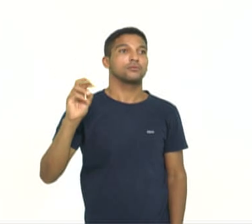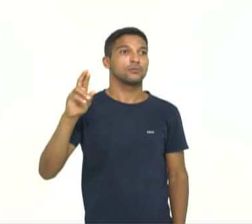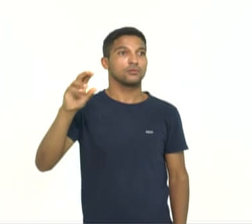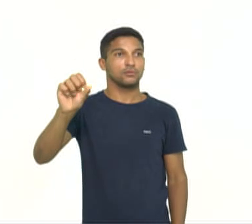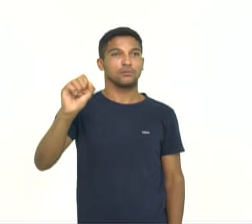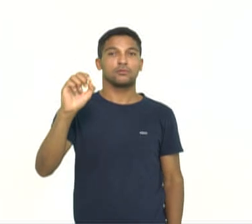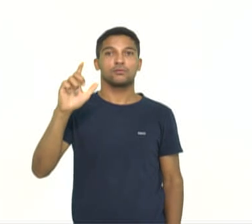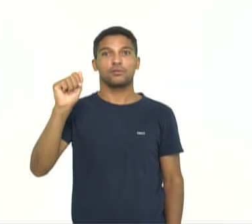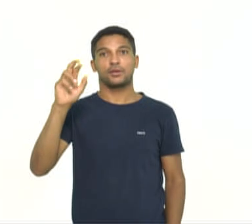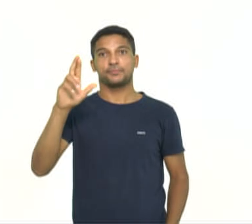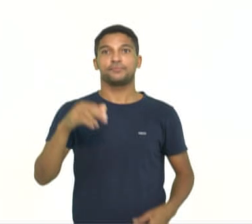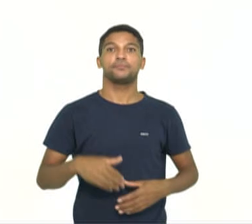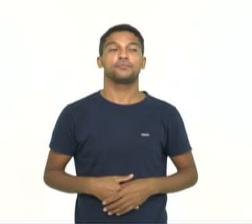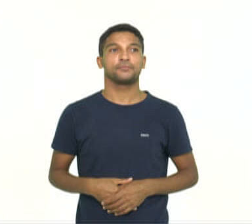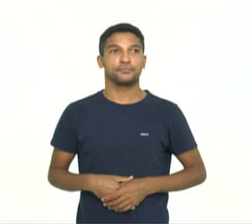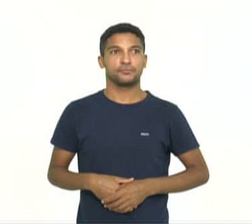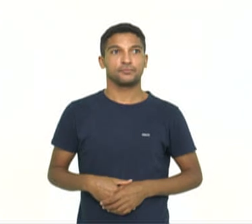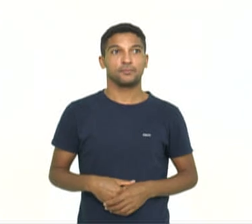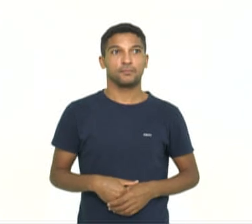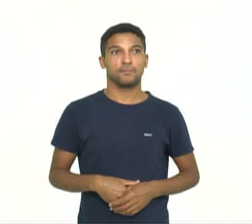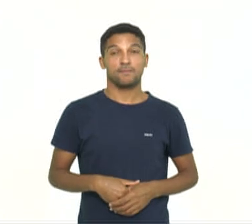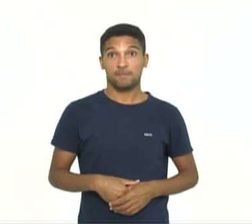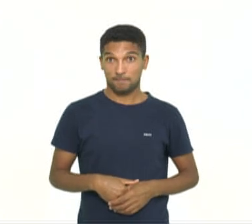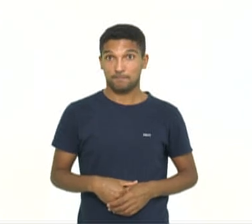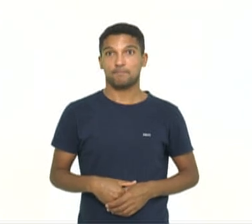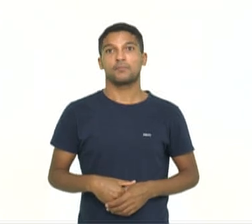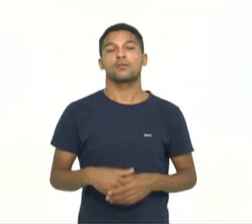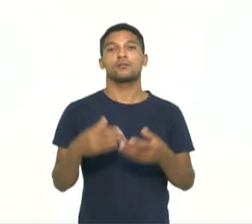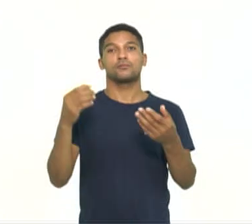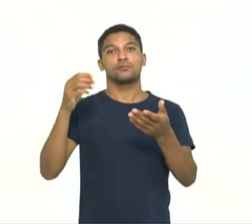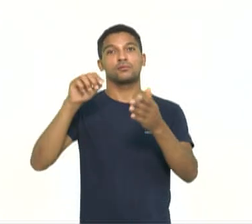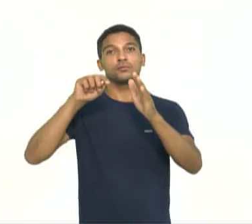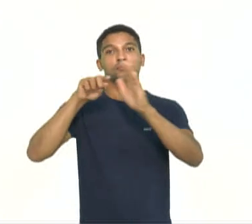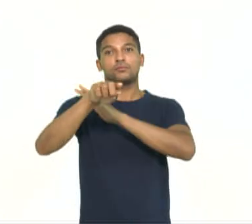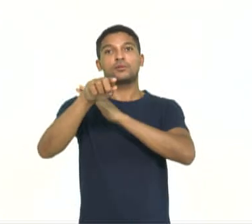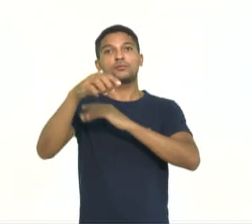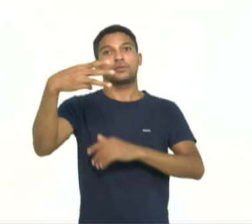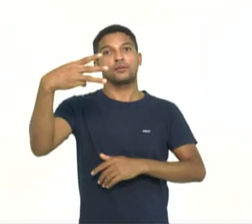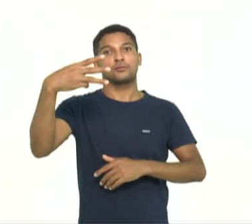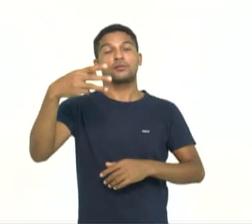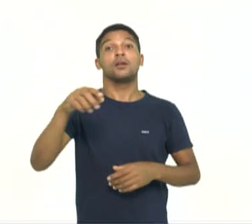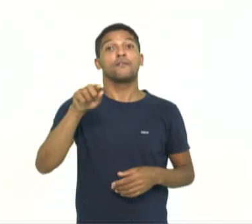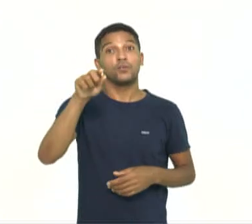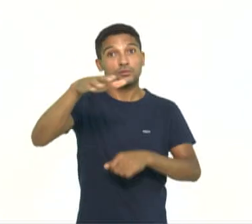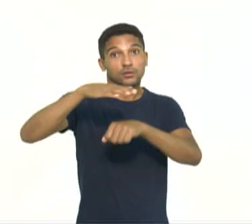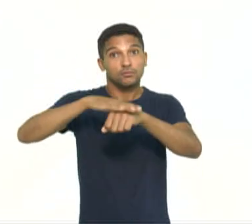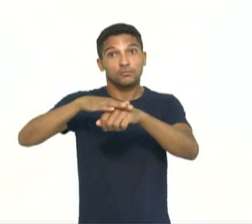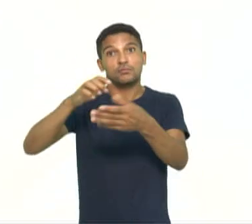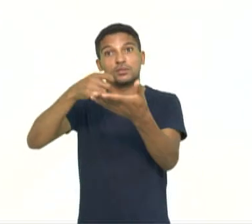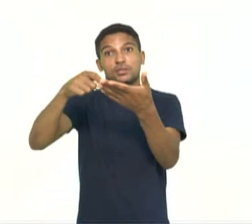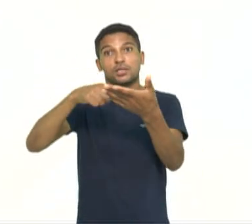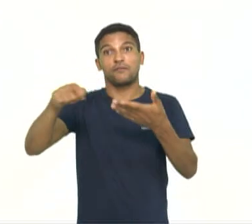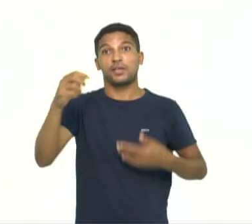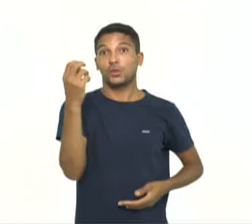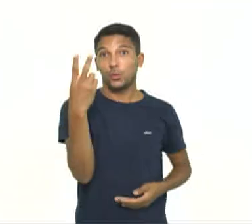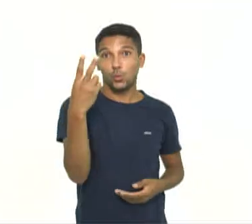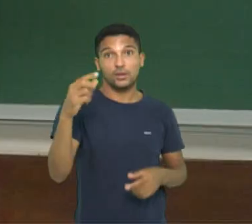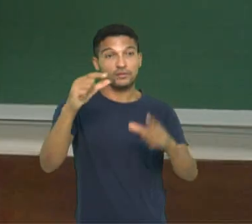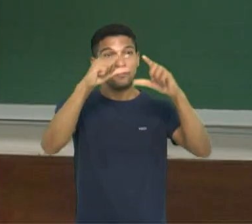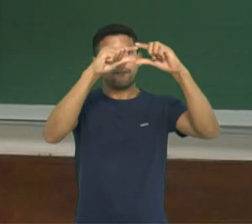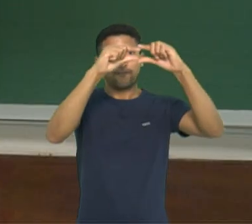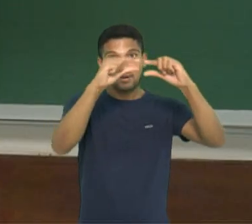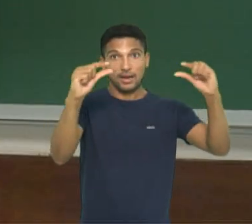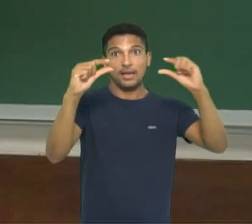Elaborem duas frases utilizando o período simples e duas outras utilizando o período composto com orações